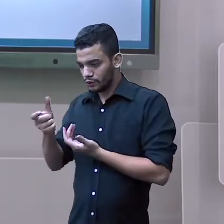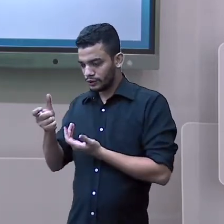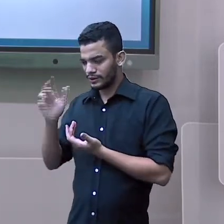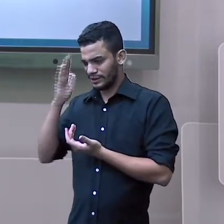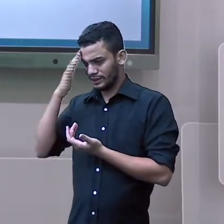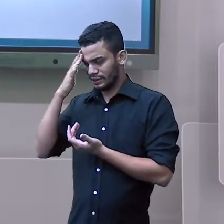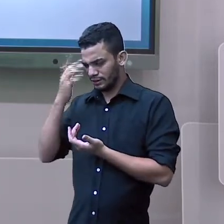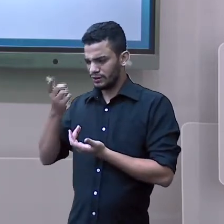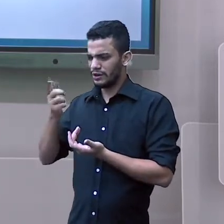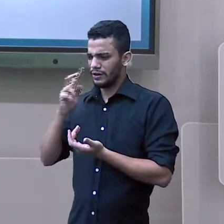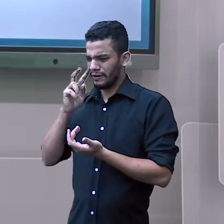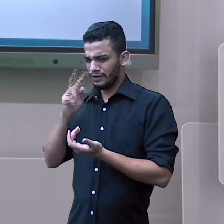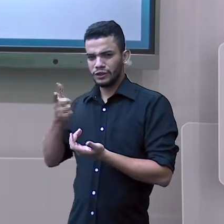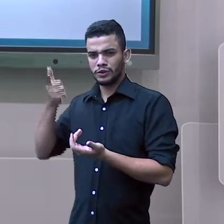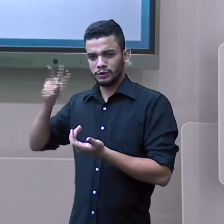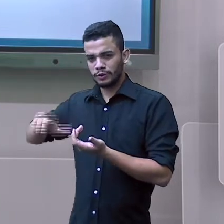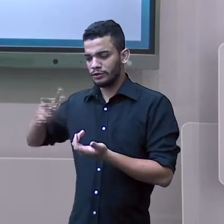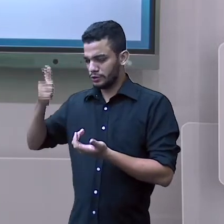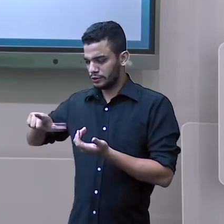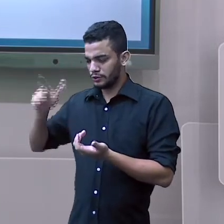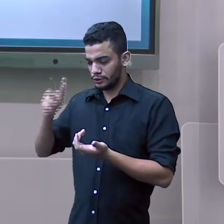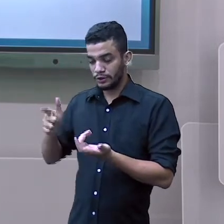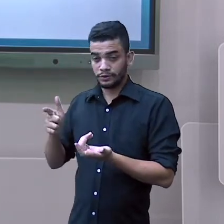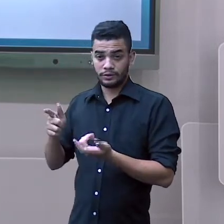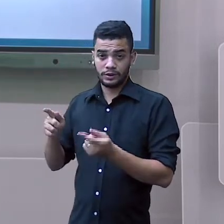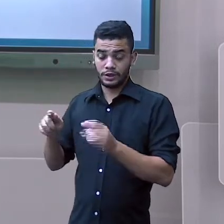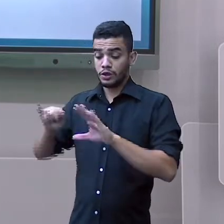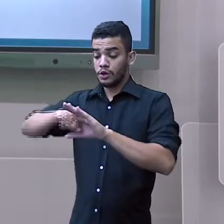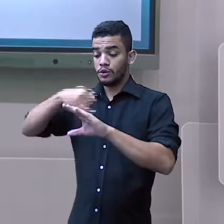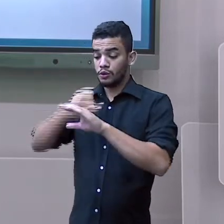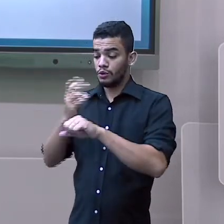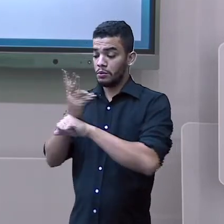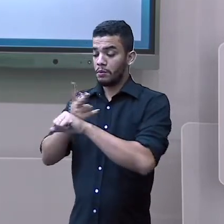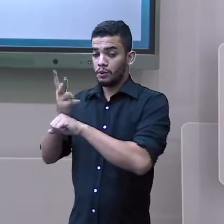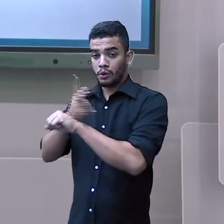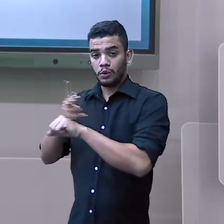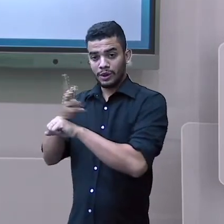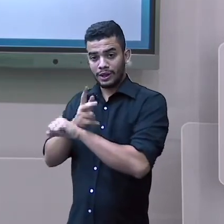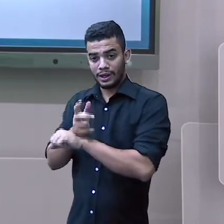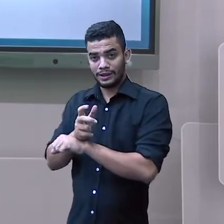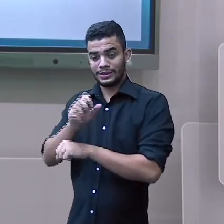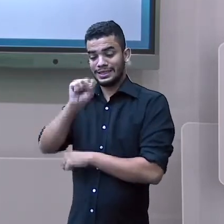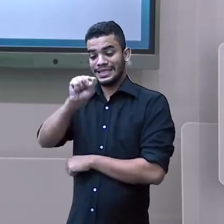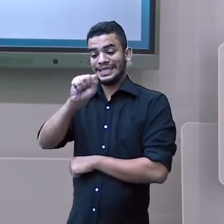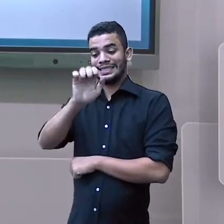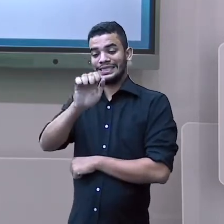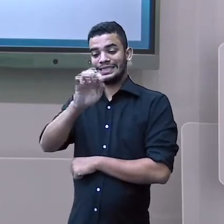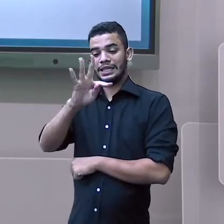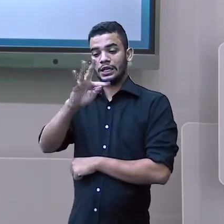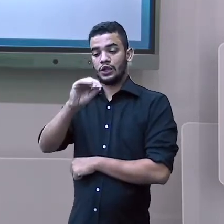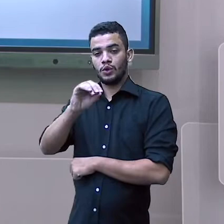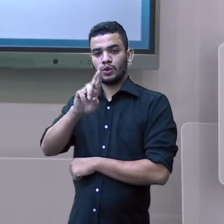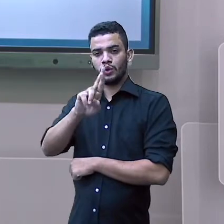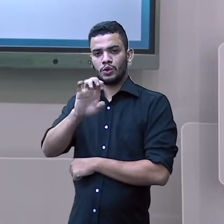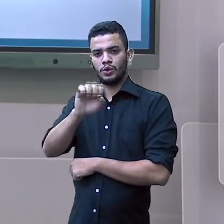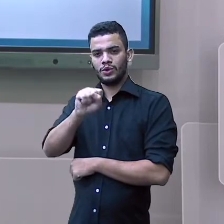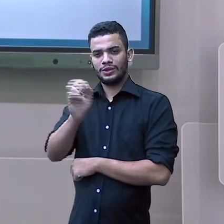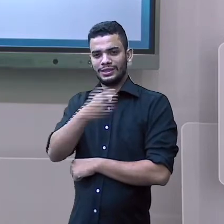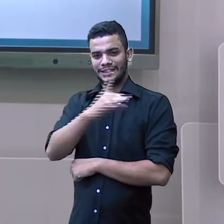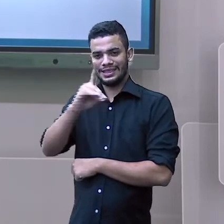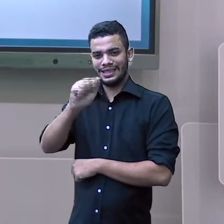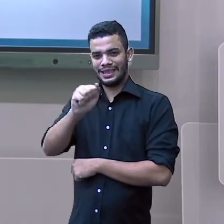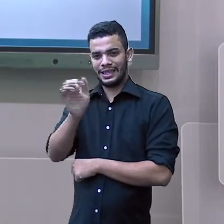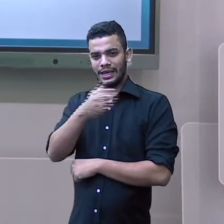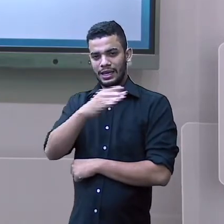esta aula sobre os setores da economia e você entenderá um pouco mais profundamente sobre este assunto. Mas vamos